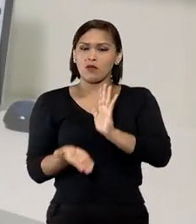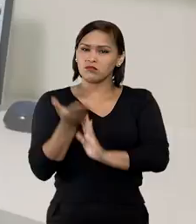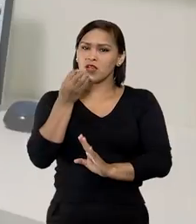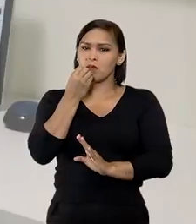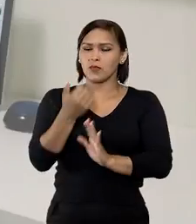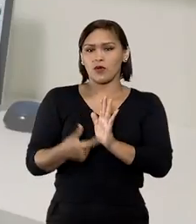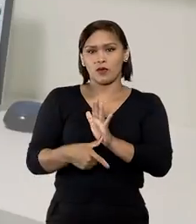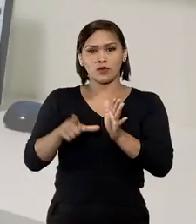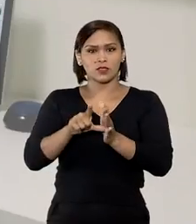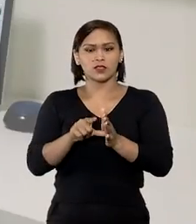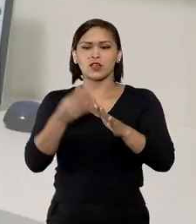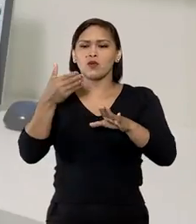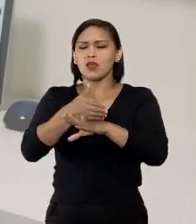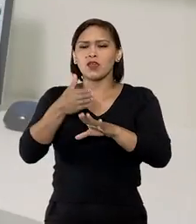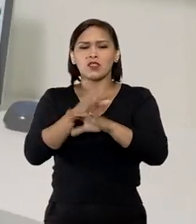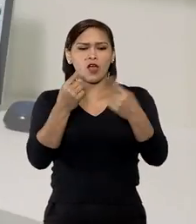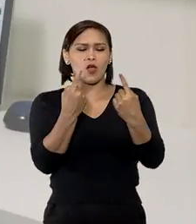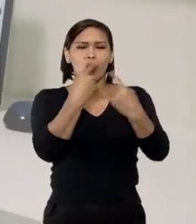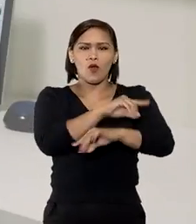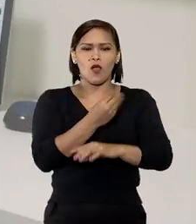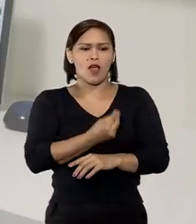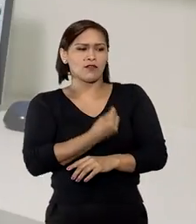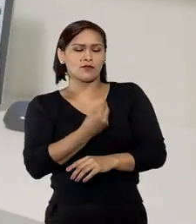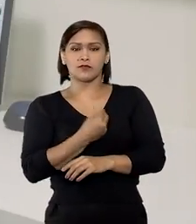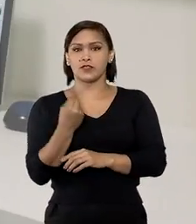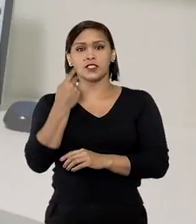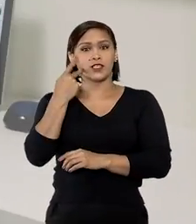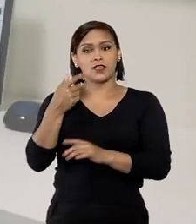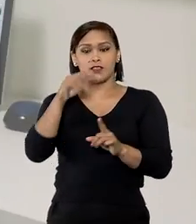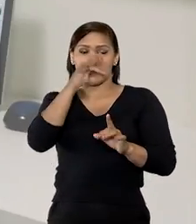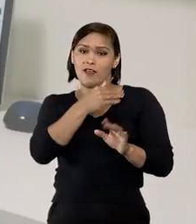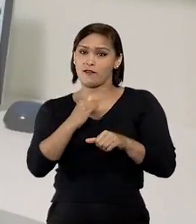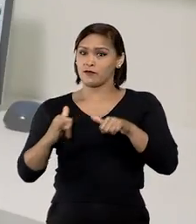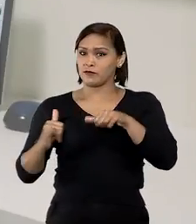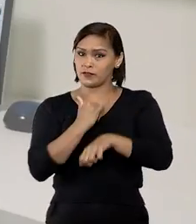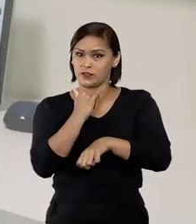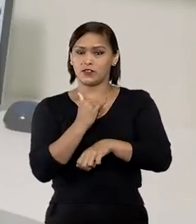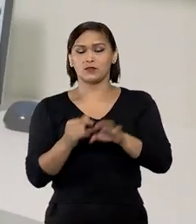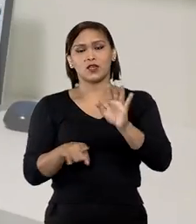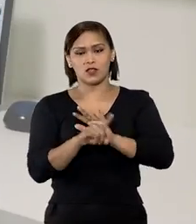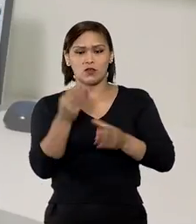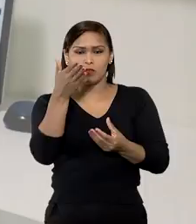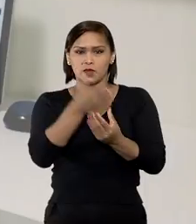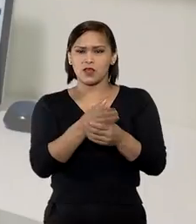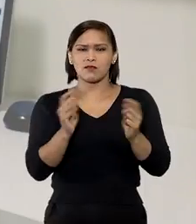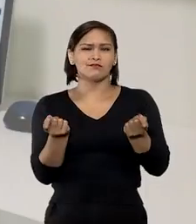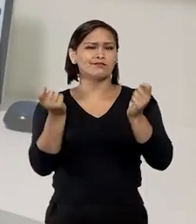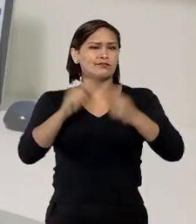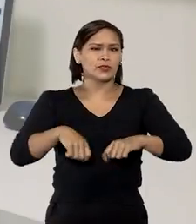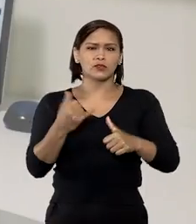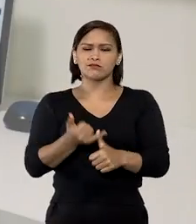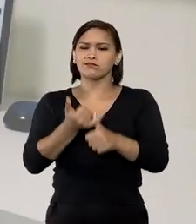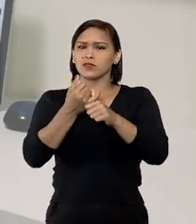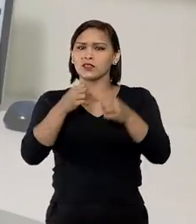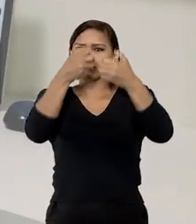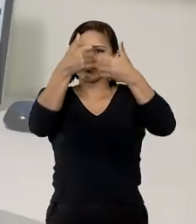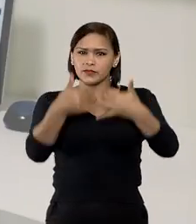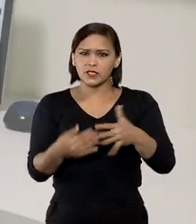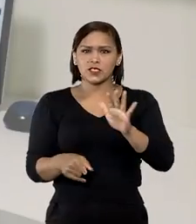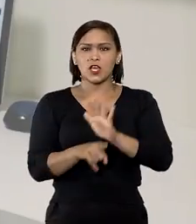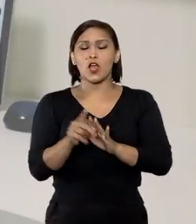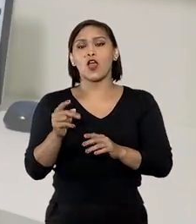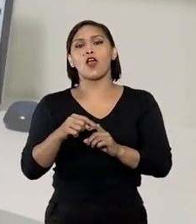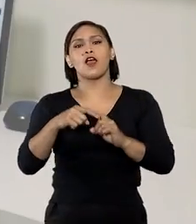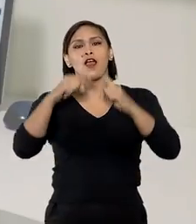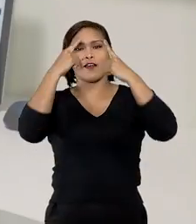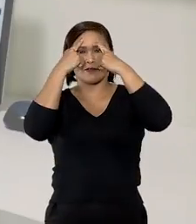e não ele atentar contra a vítima no curso do processo Além disso sustentou não ser possível a prisão preventiva em